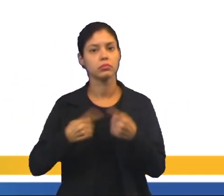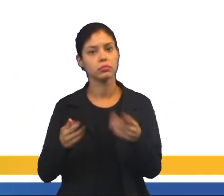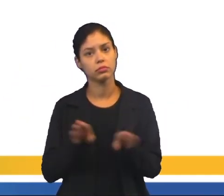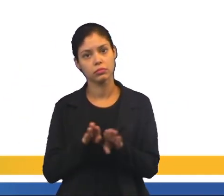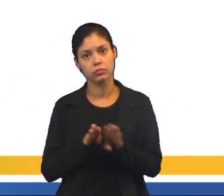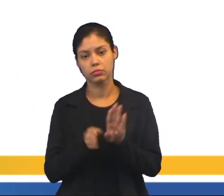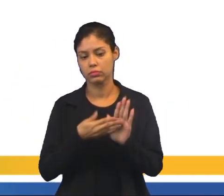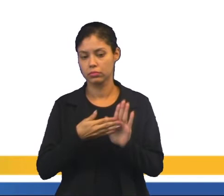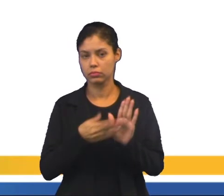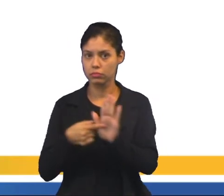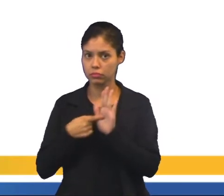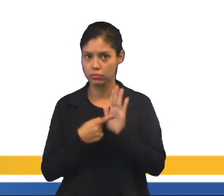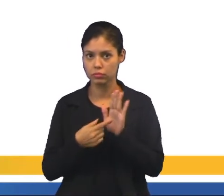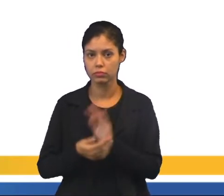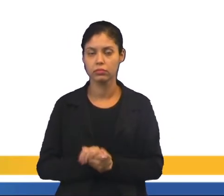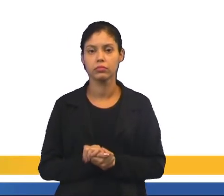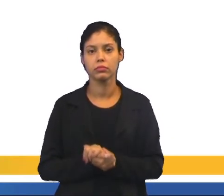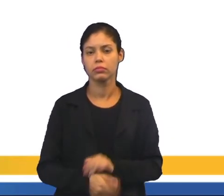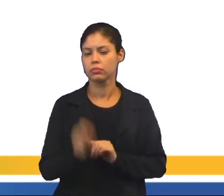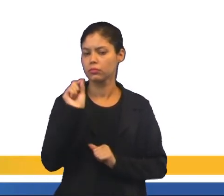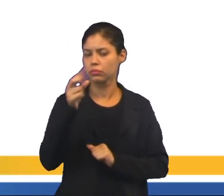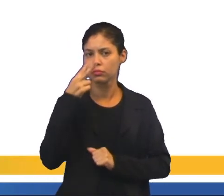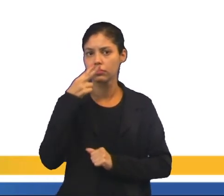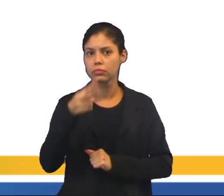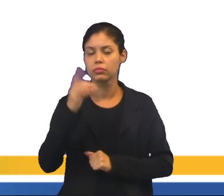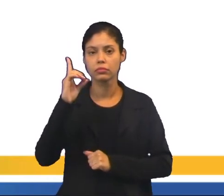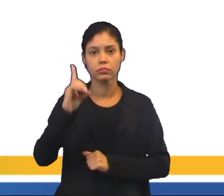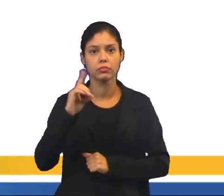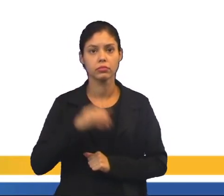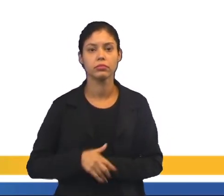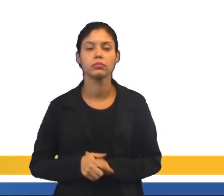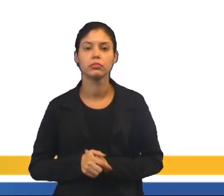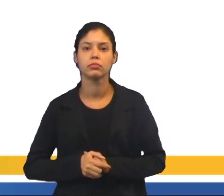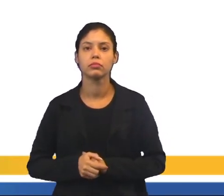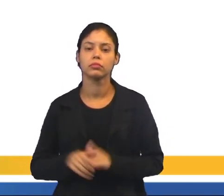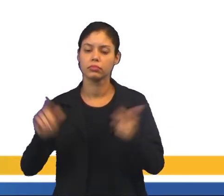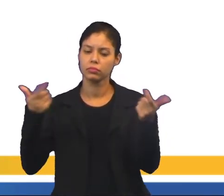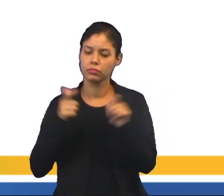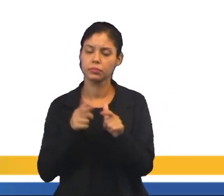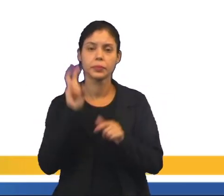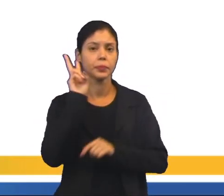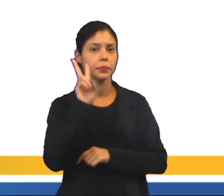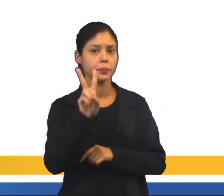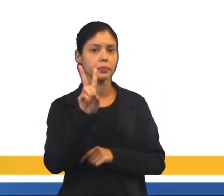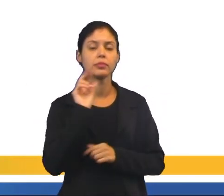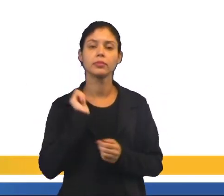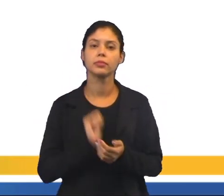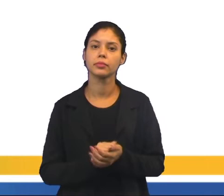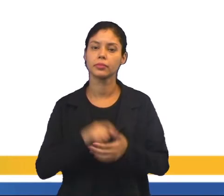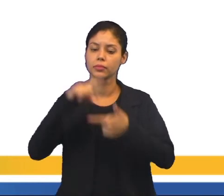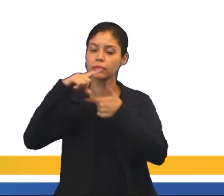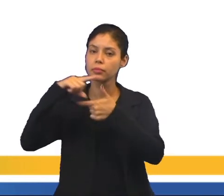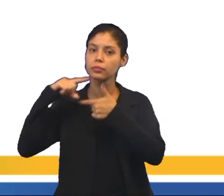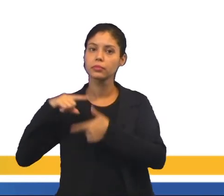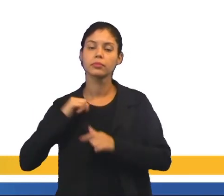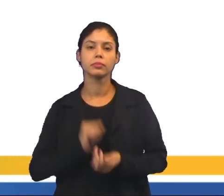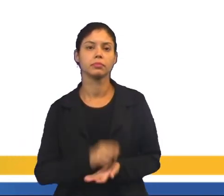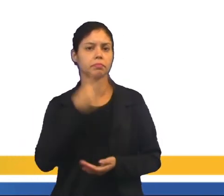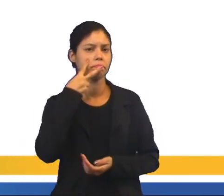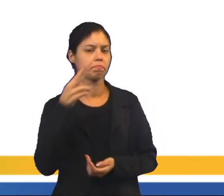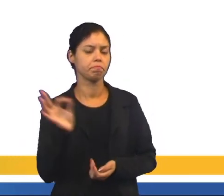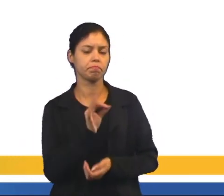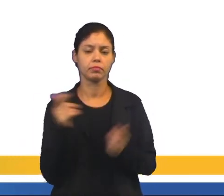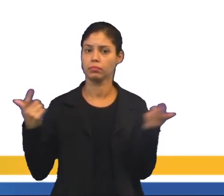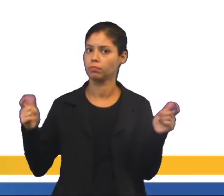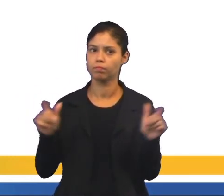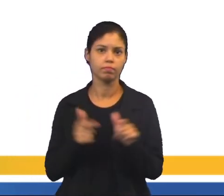na mesma proporção. O que a gente vê na D aí? Diminuíram apenas 2 quadradinhos e a gente viu que não é